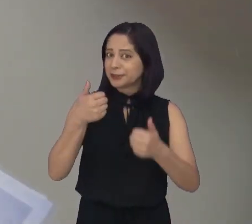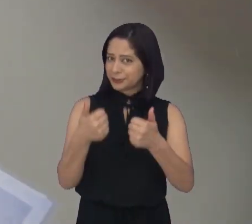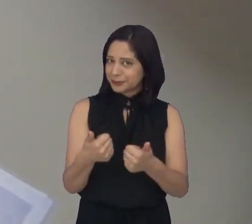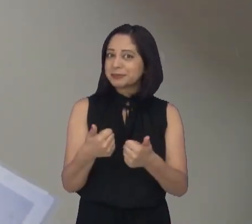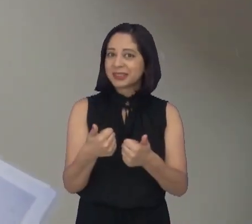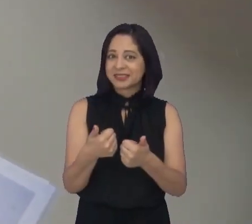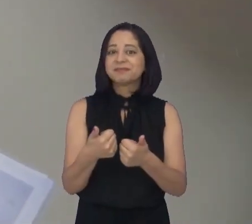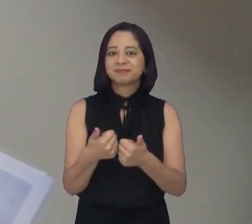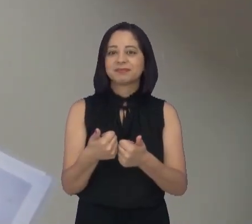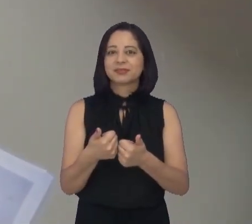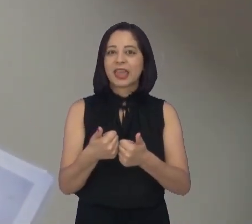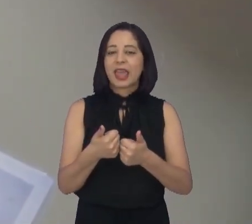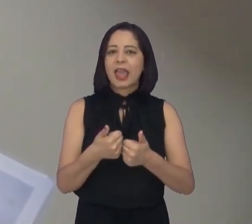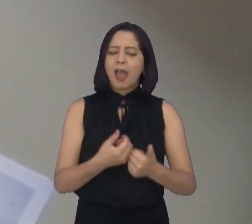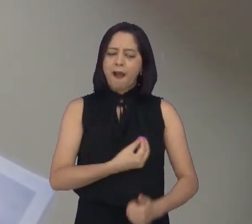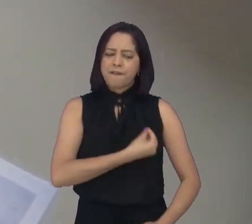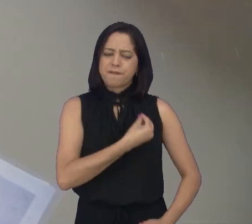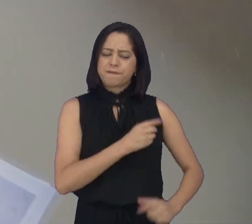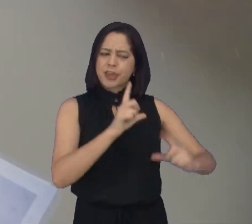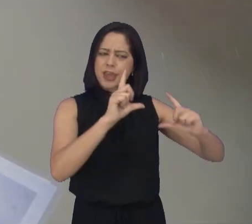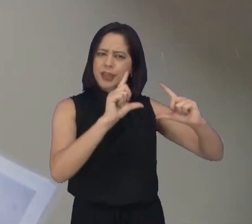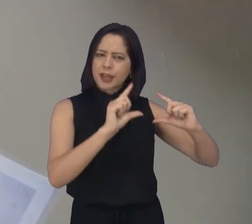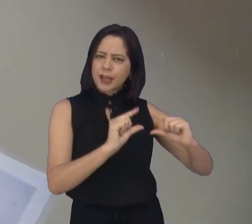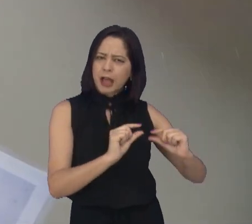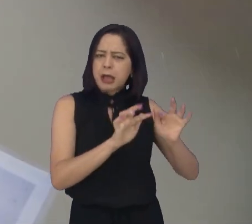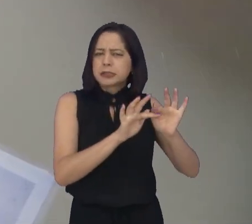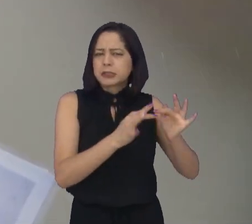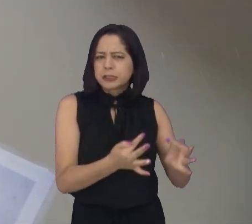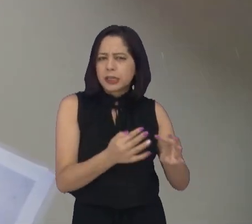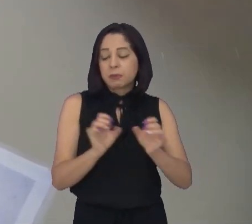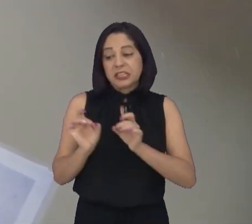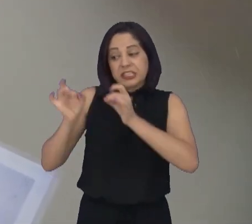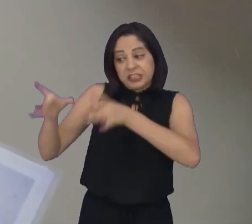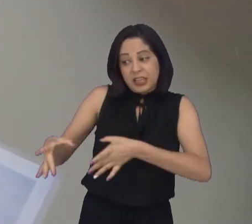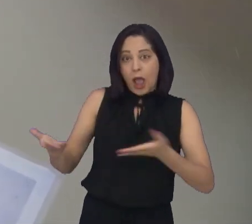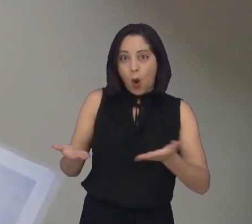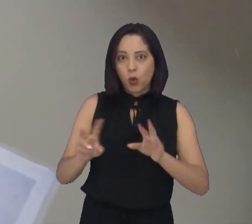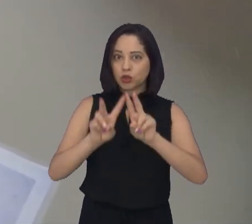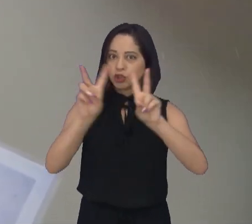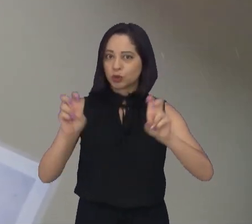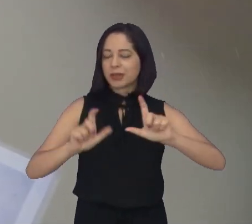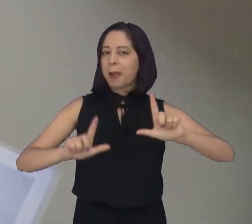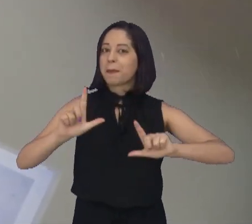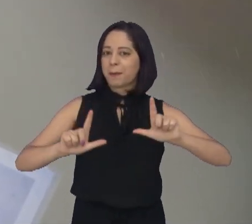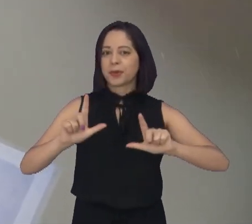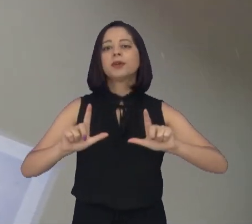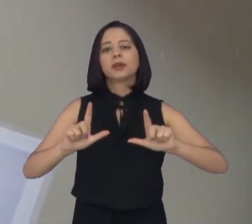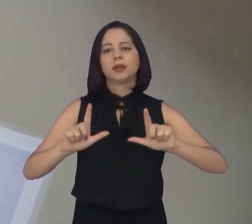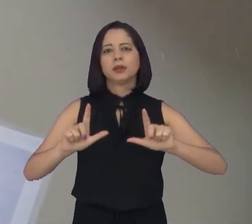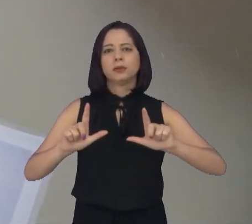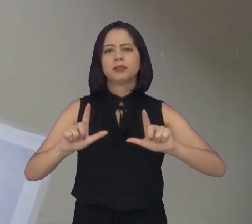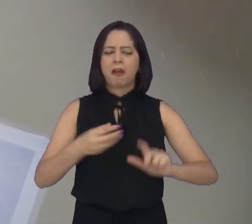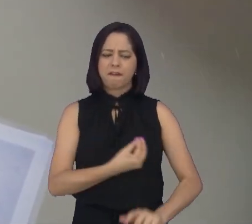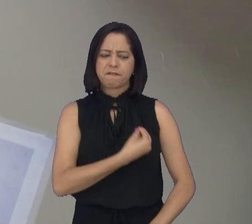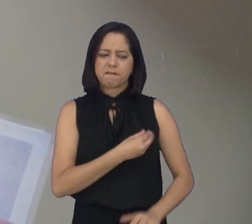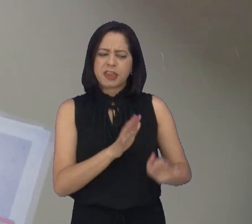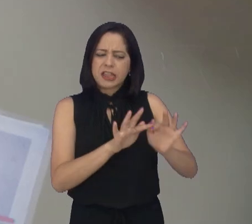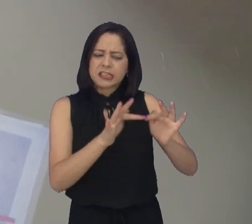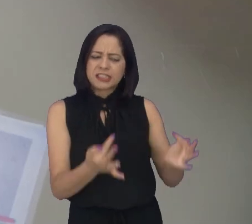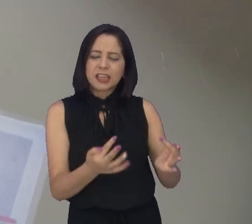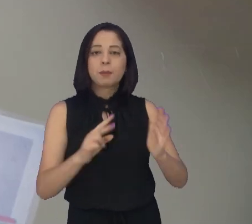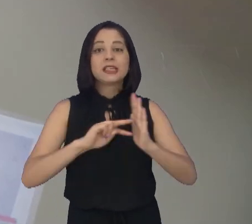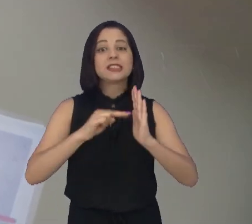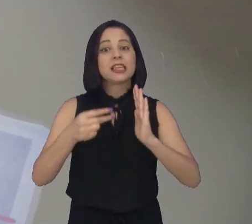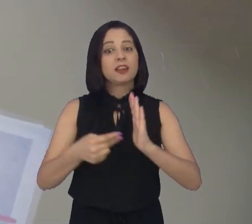tudo bem com você? Minimalismo e desapego são temas do De Bem com Você de hoje. Minimalismo é um estilo